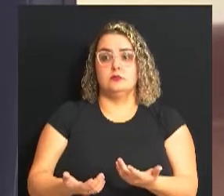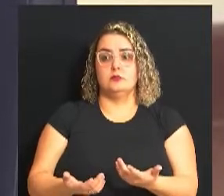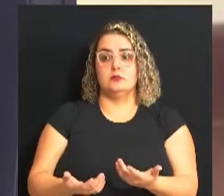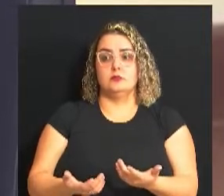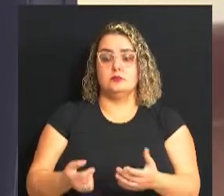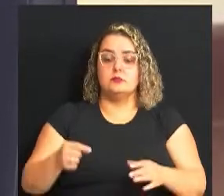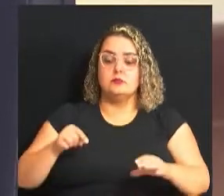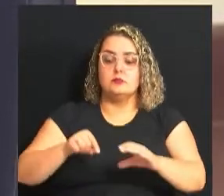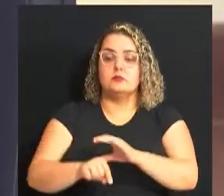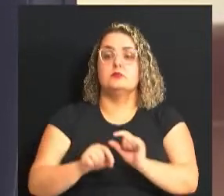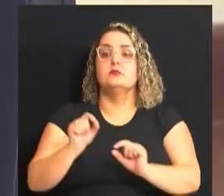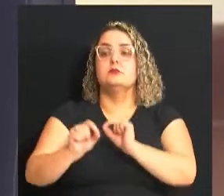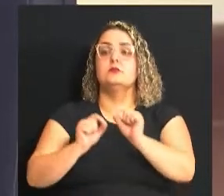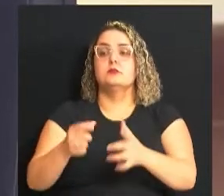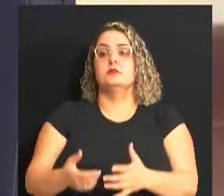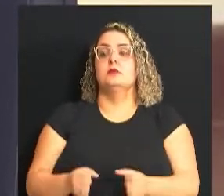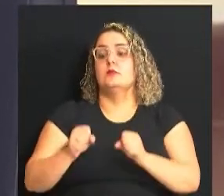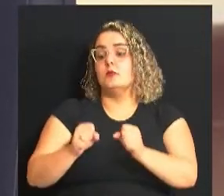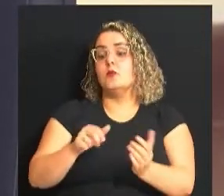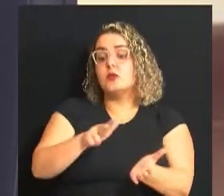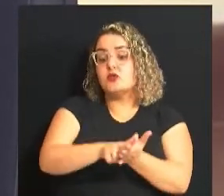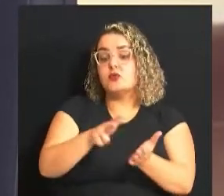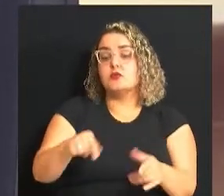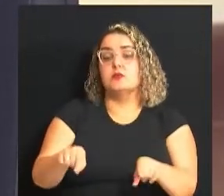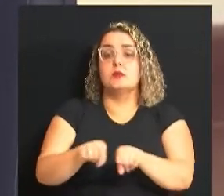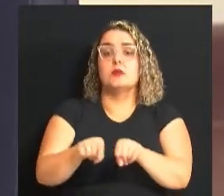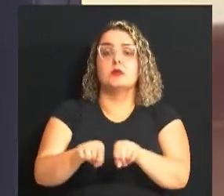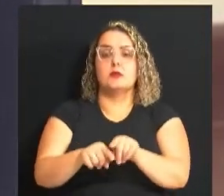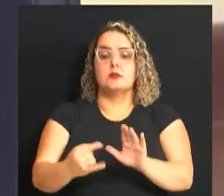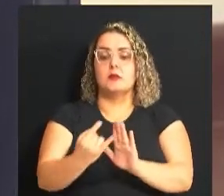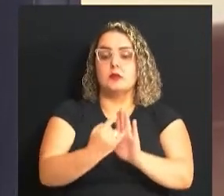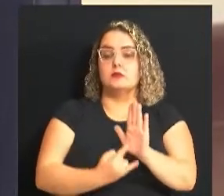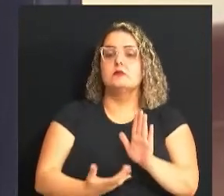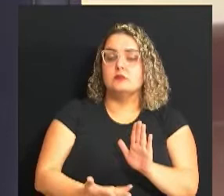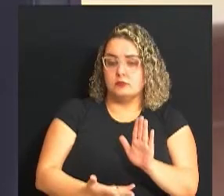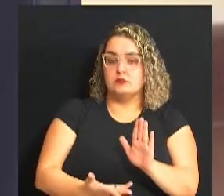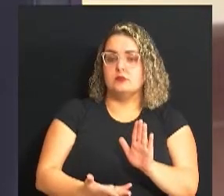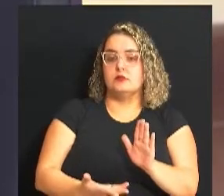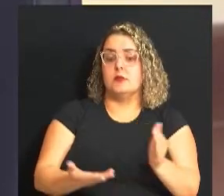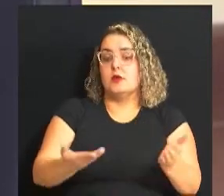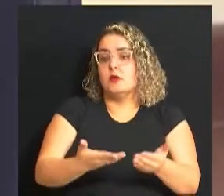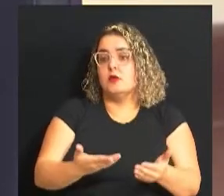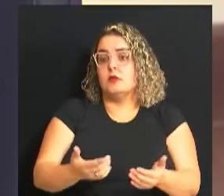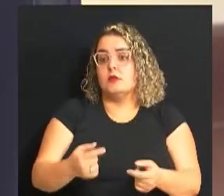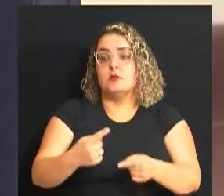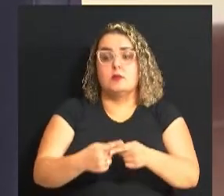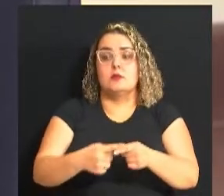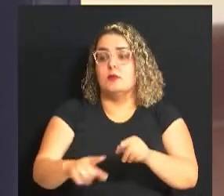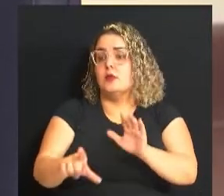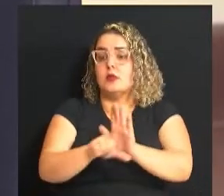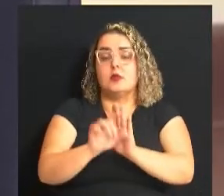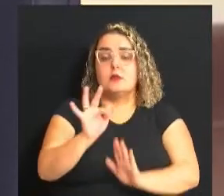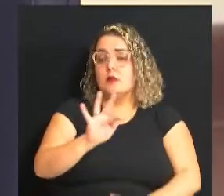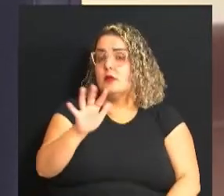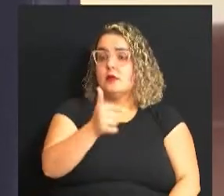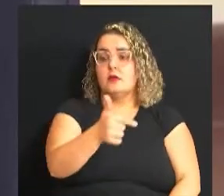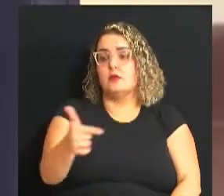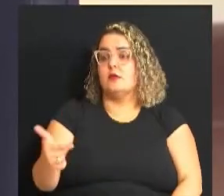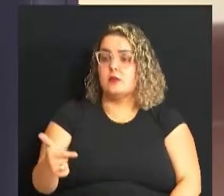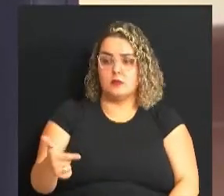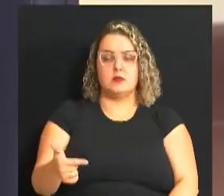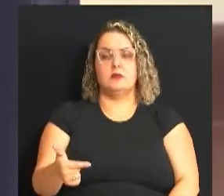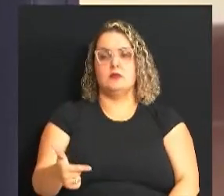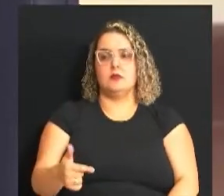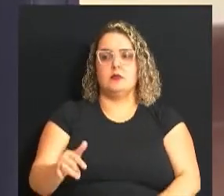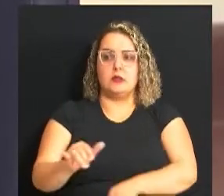avança no sentido de eu poder titular também as famílias que hoje não são, porque a lei federal não previu esse instrumento. Né?